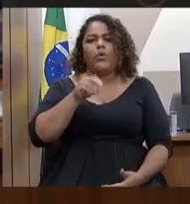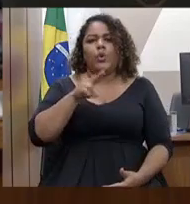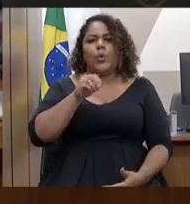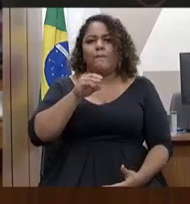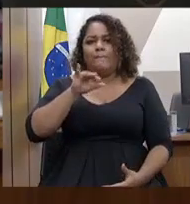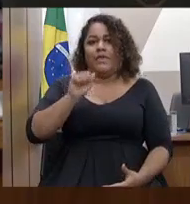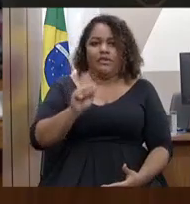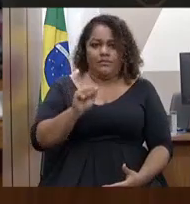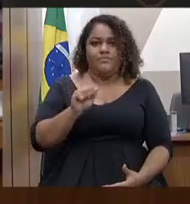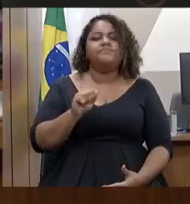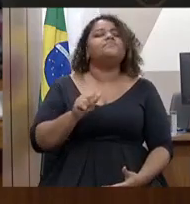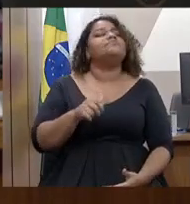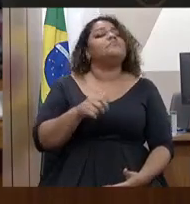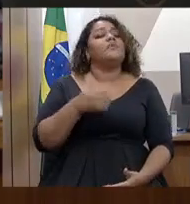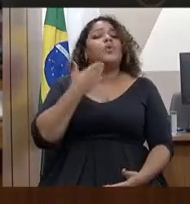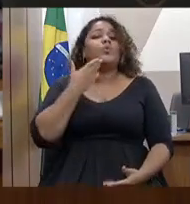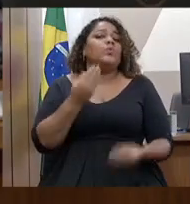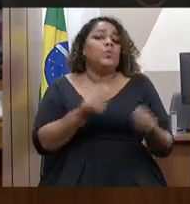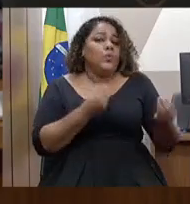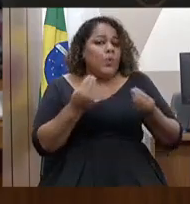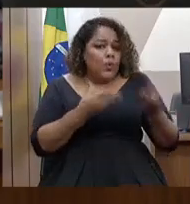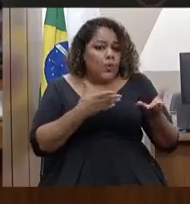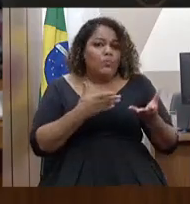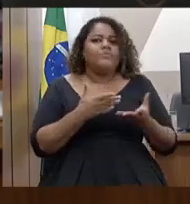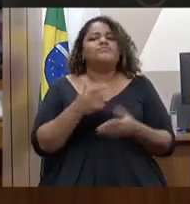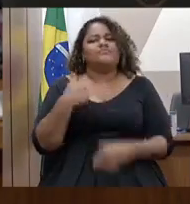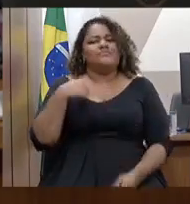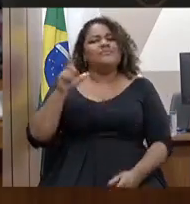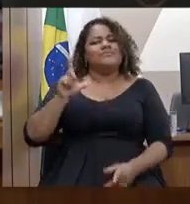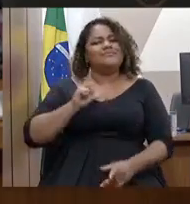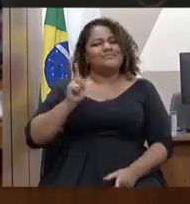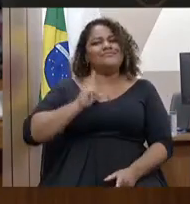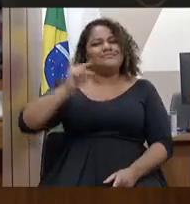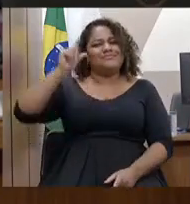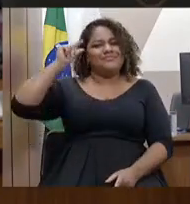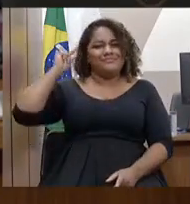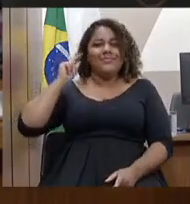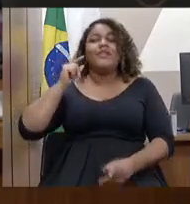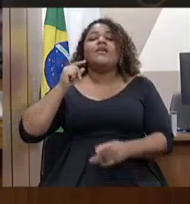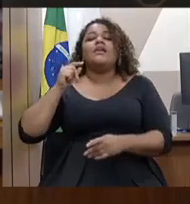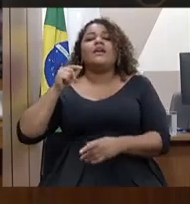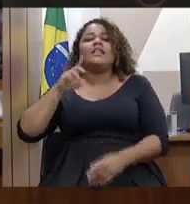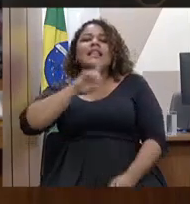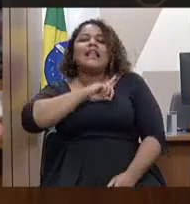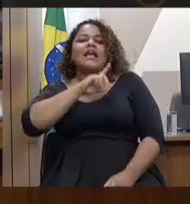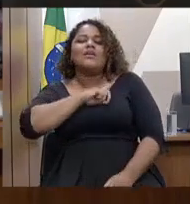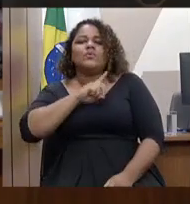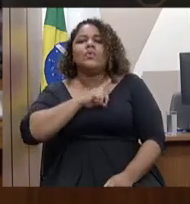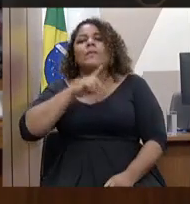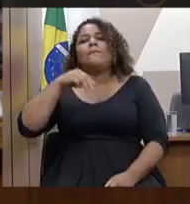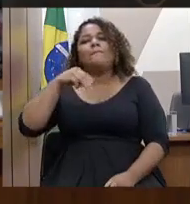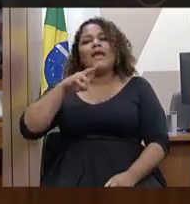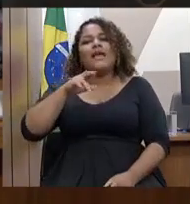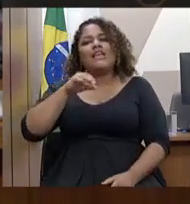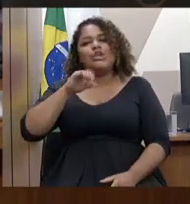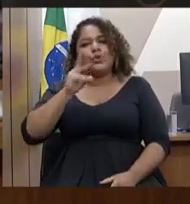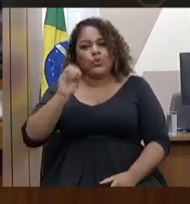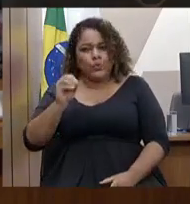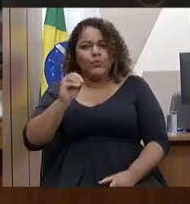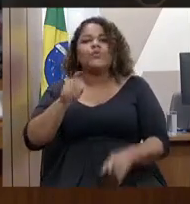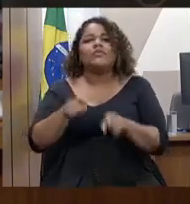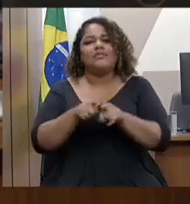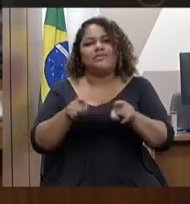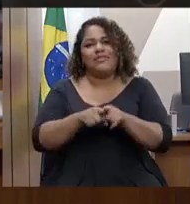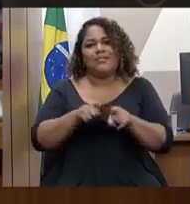com Doutor Airton Marinho com Doutor Mário Barreiros na Delegacia Regional do Trabalho nome Doutor Ivone galvãozinho que também